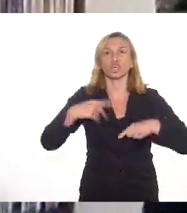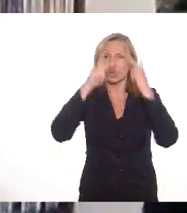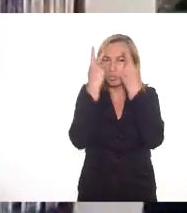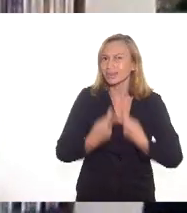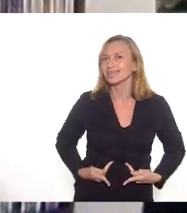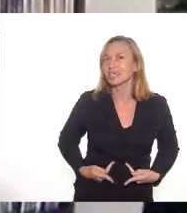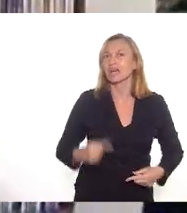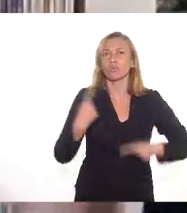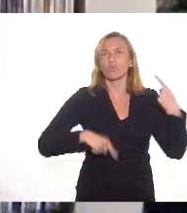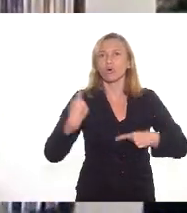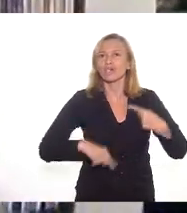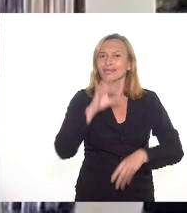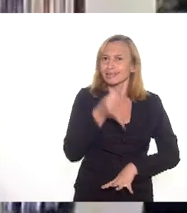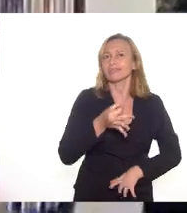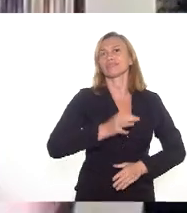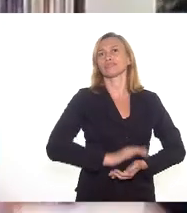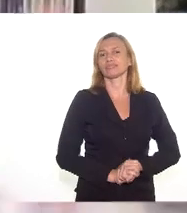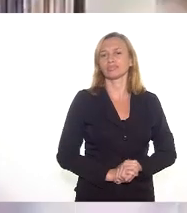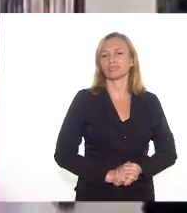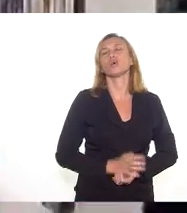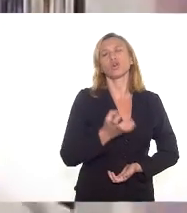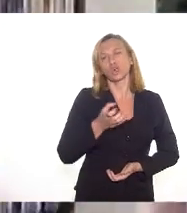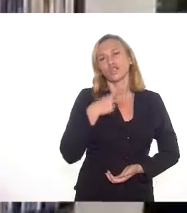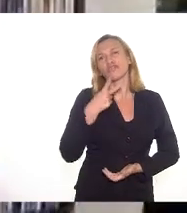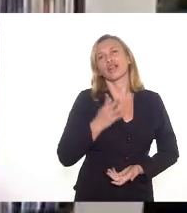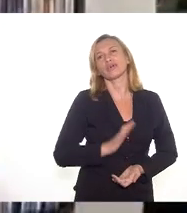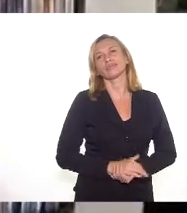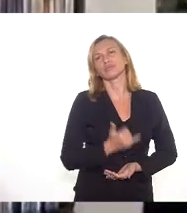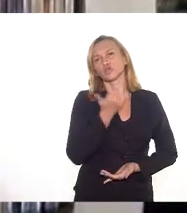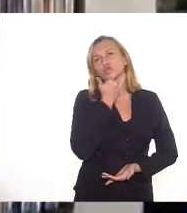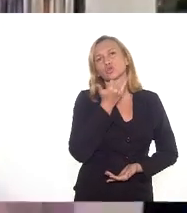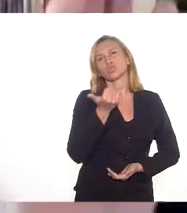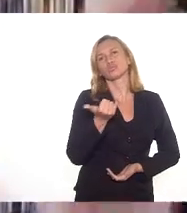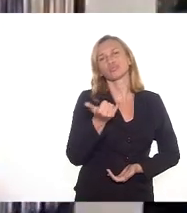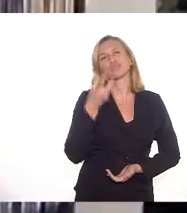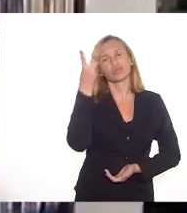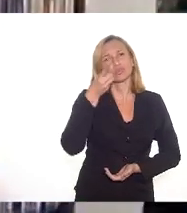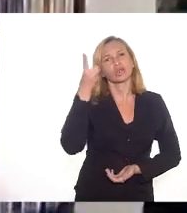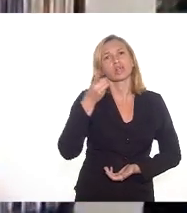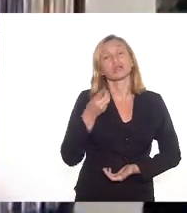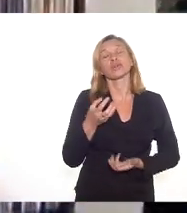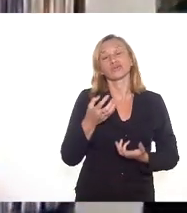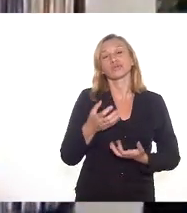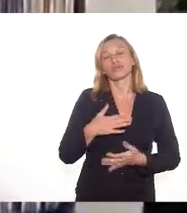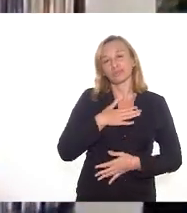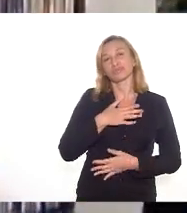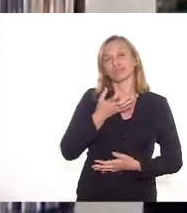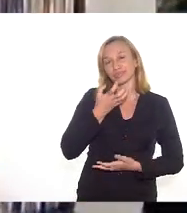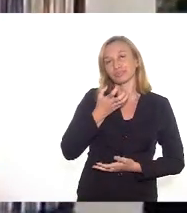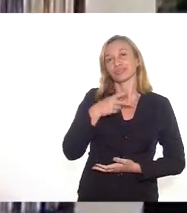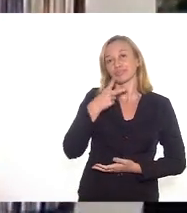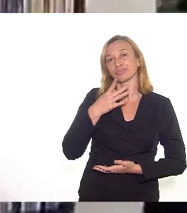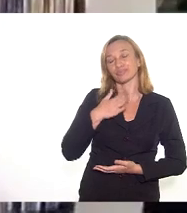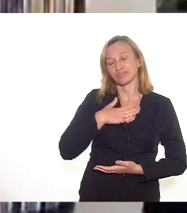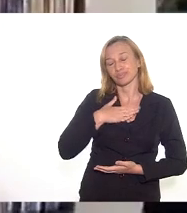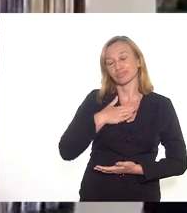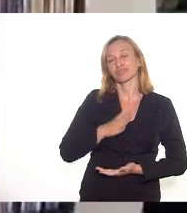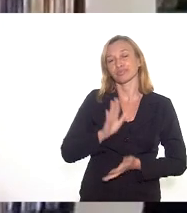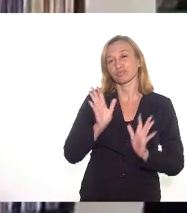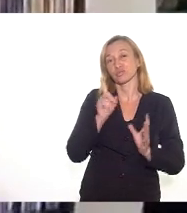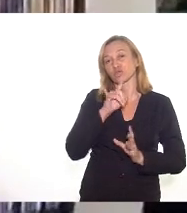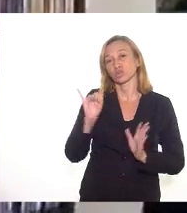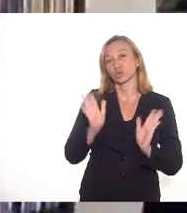a política correta. Eram essas considerações. Me desculpe, nobre deputado, que eu gostaria de fazer na minha intervenção do dia de